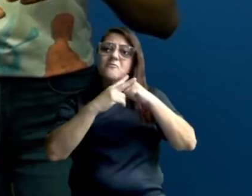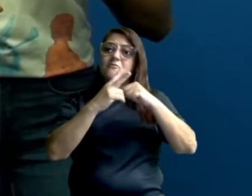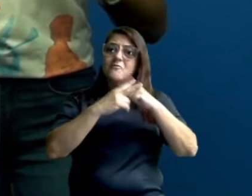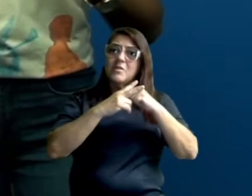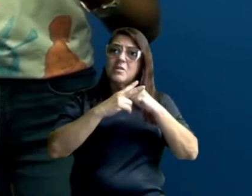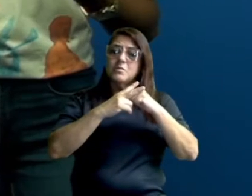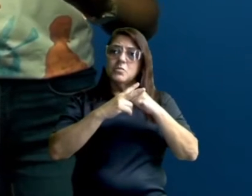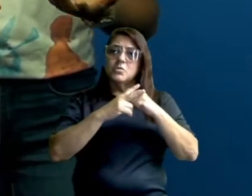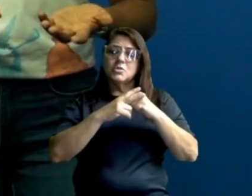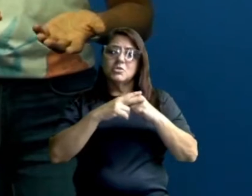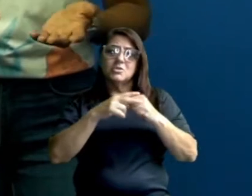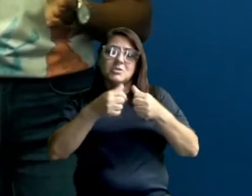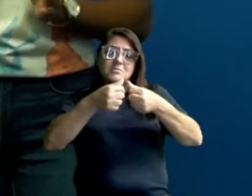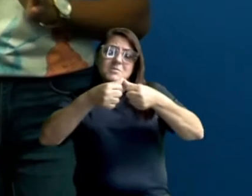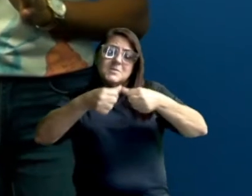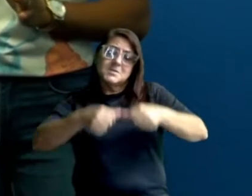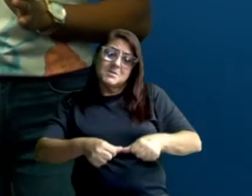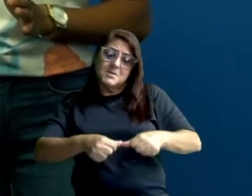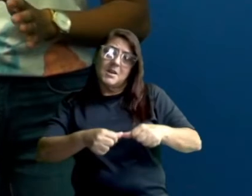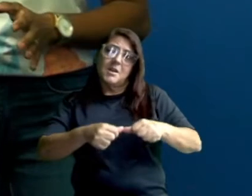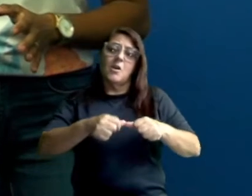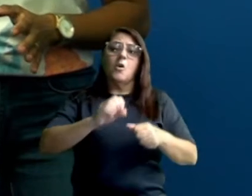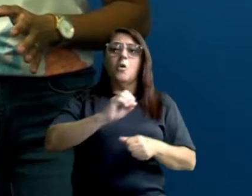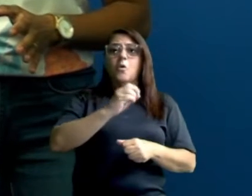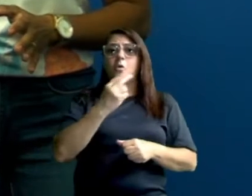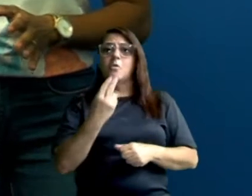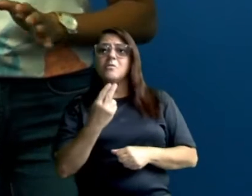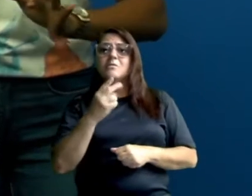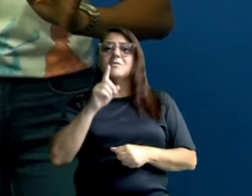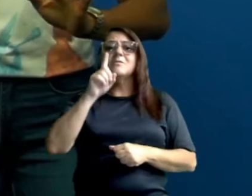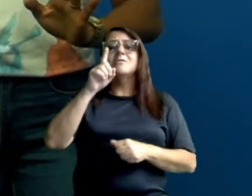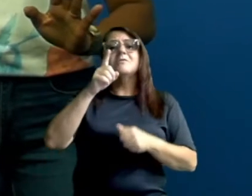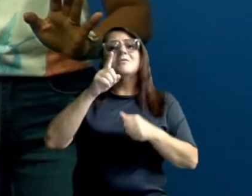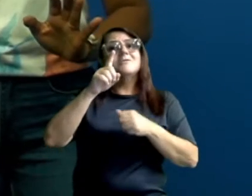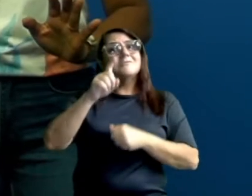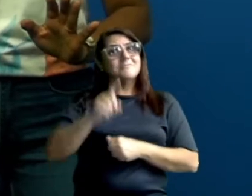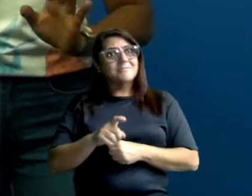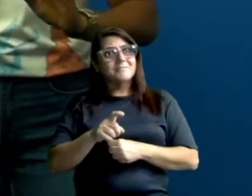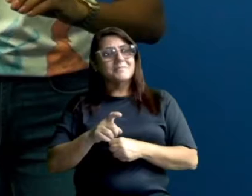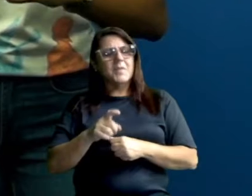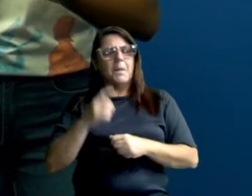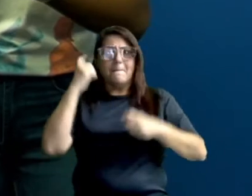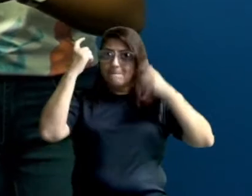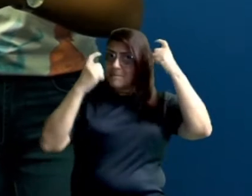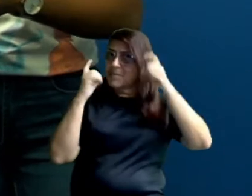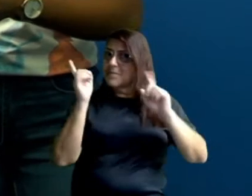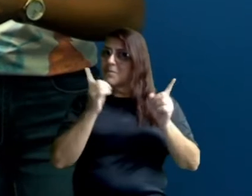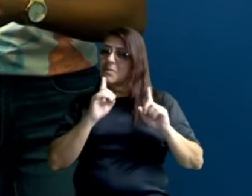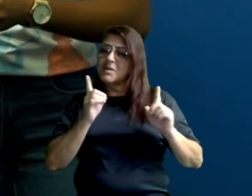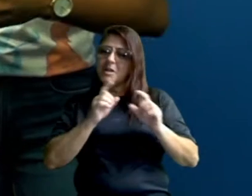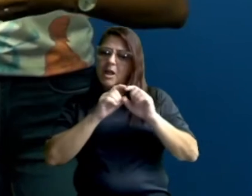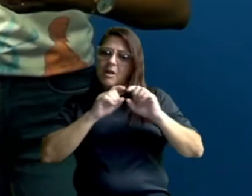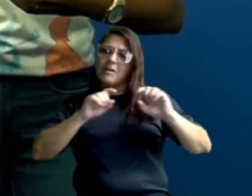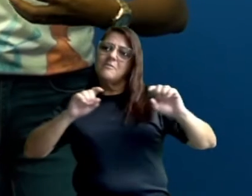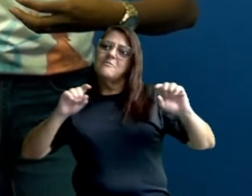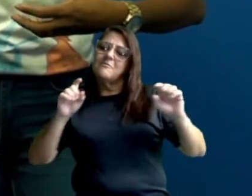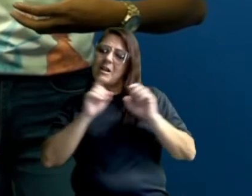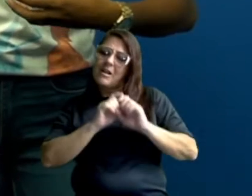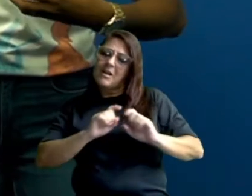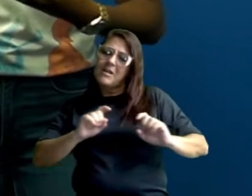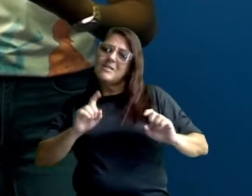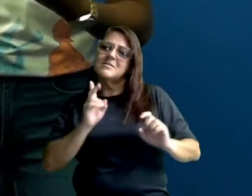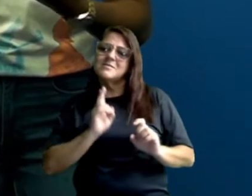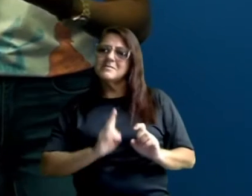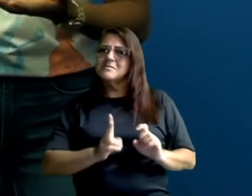empregado está no sentido de ser ou no sentido de estar. Mas não se preocupa não, porque geralmente as frases, elas